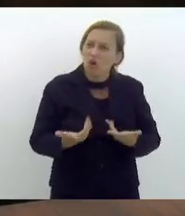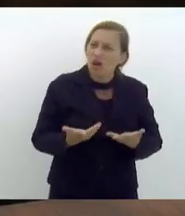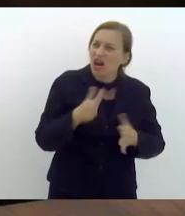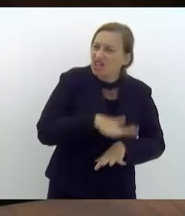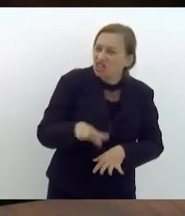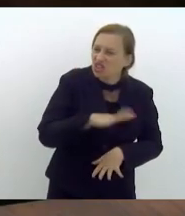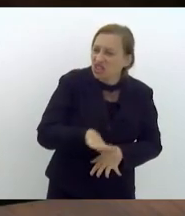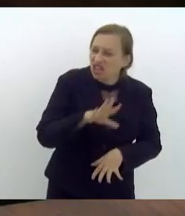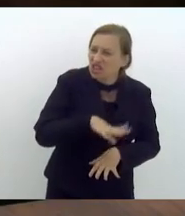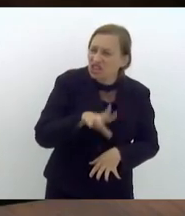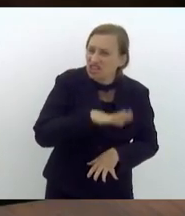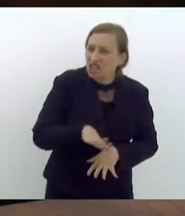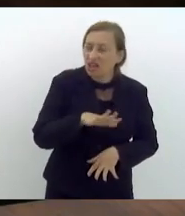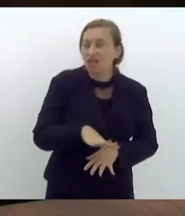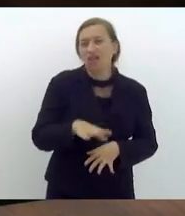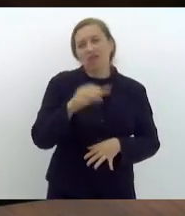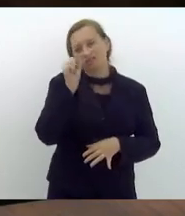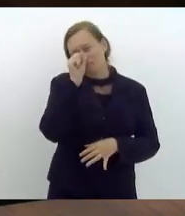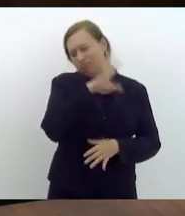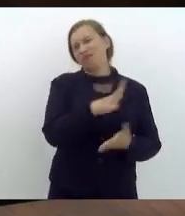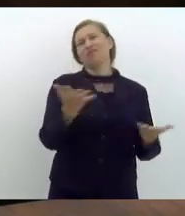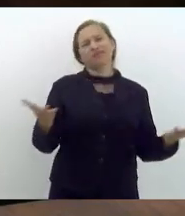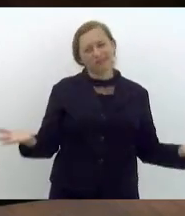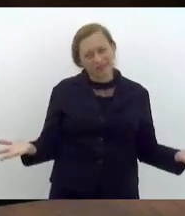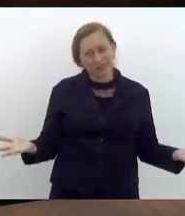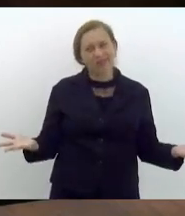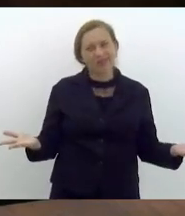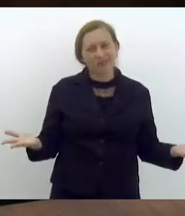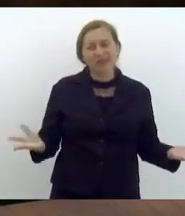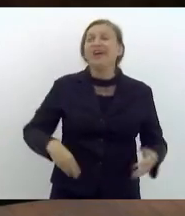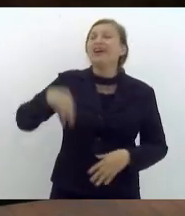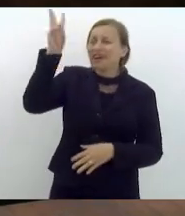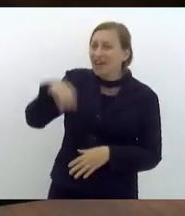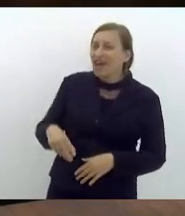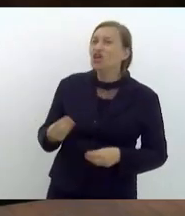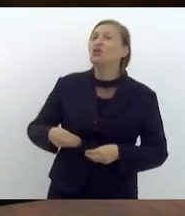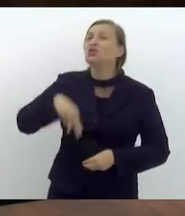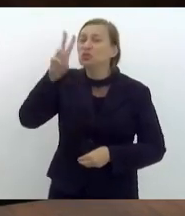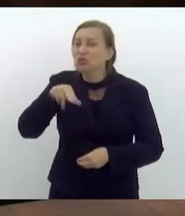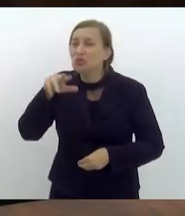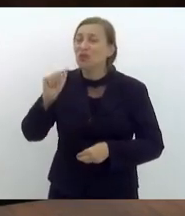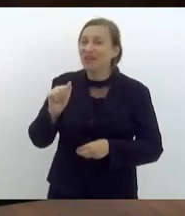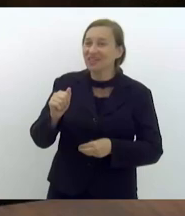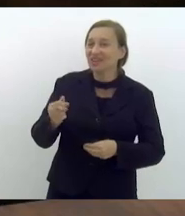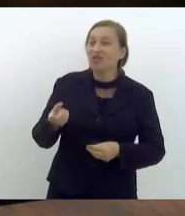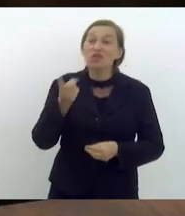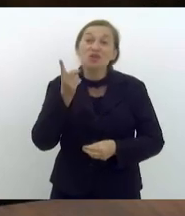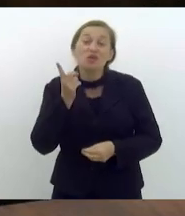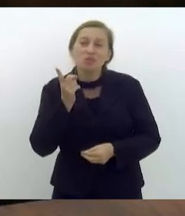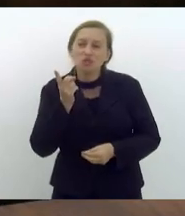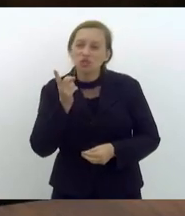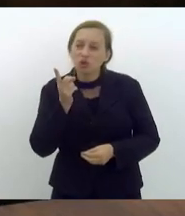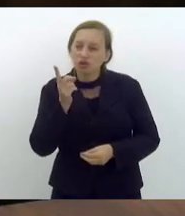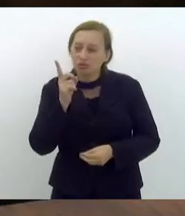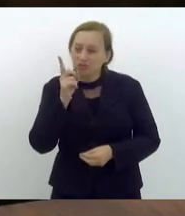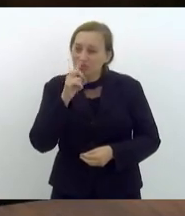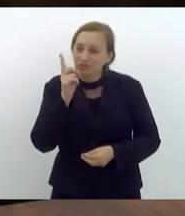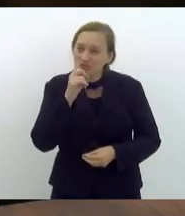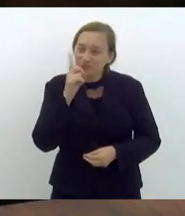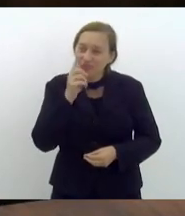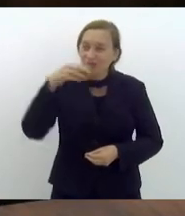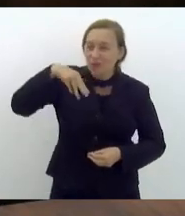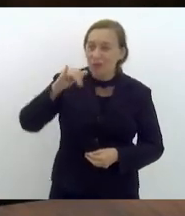Porque isso é uma grande hipocrisia quem aqui no cade um biscoito maizena para o filho quem aqui